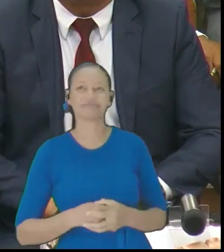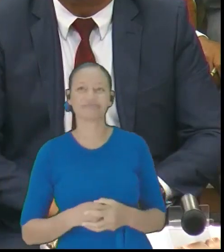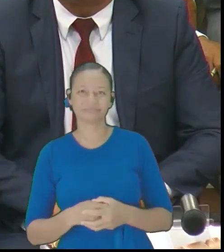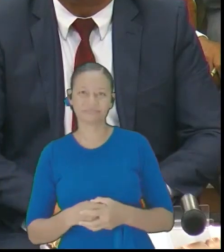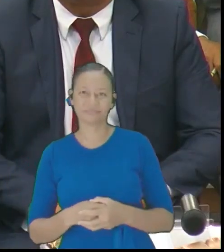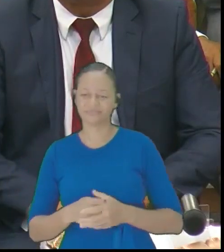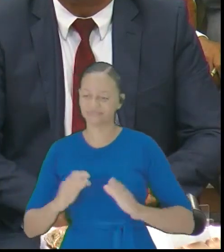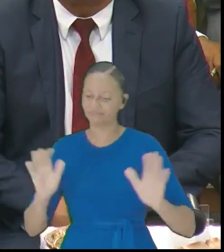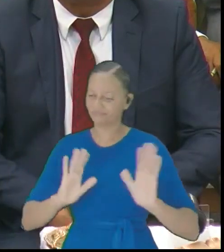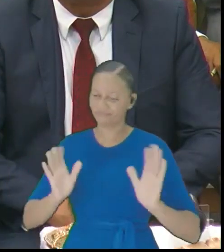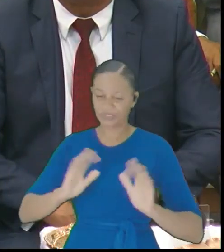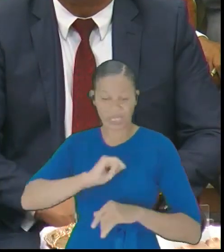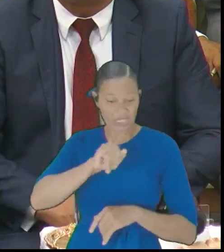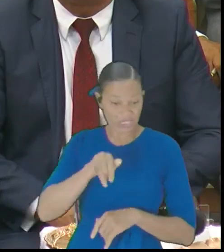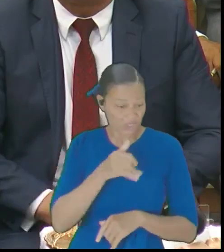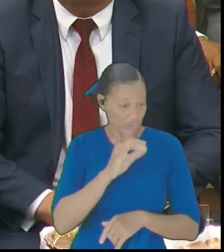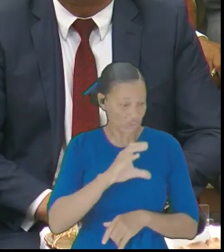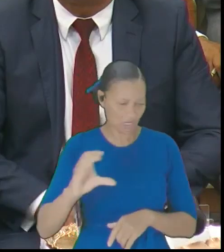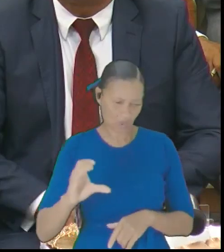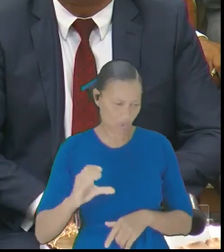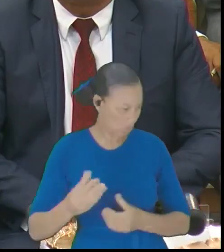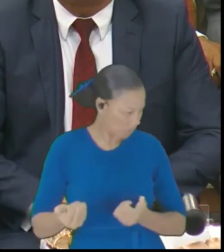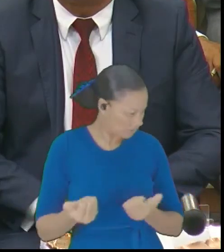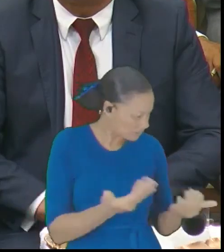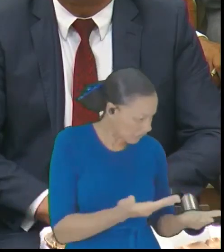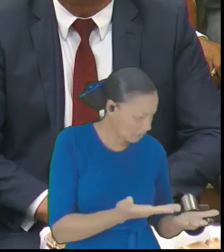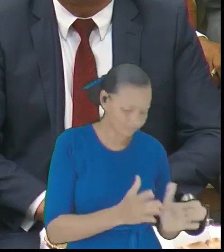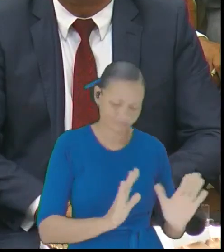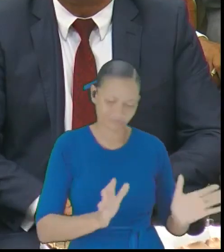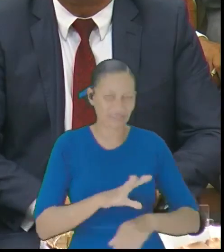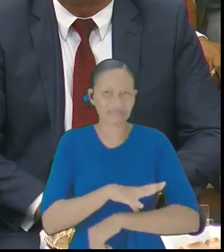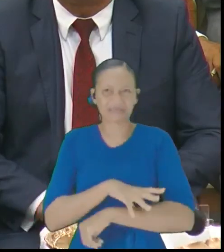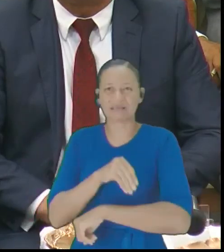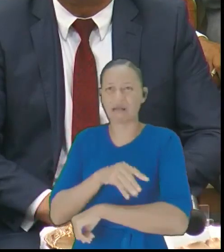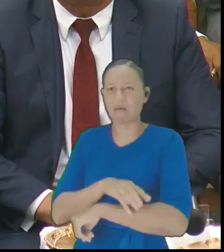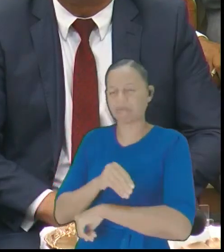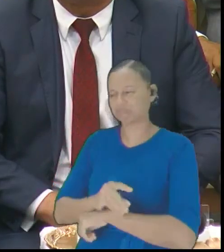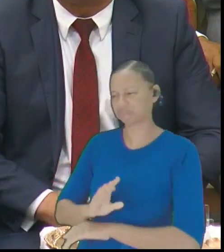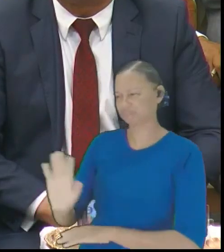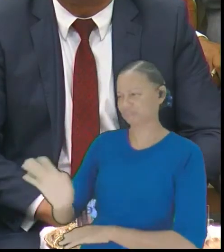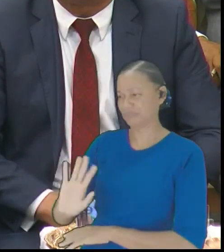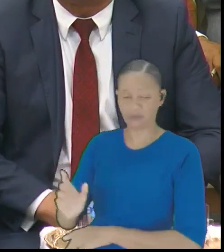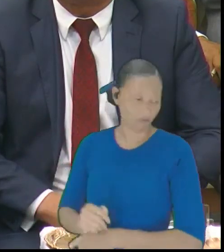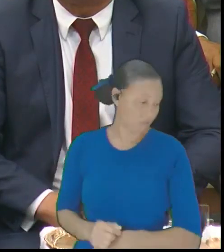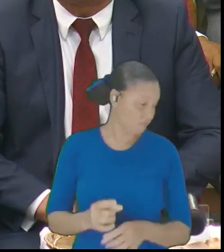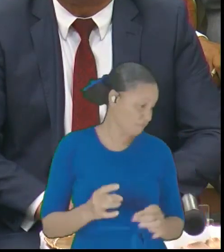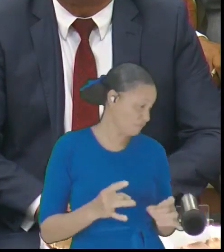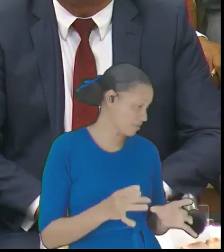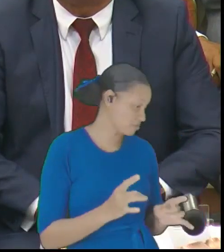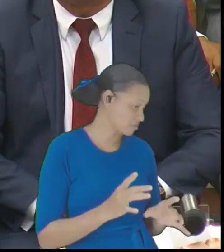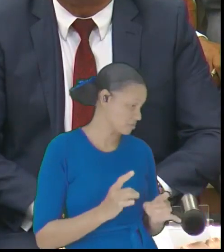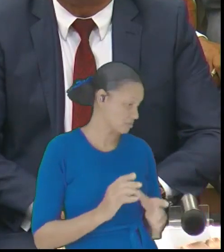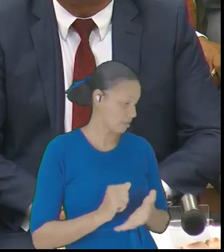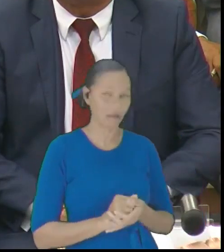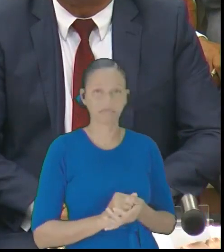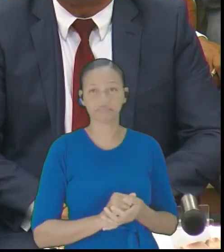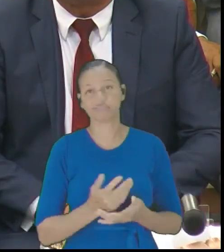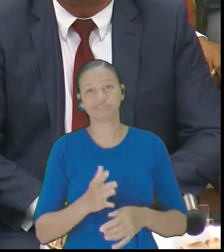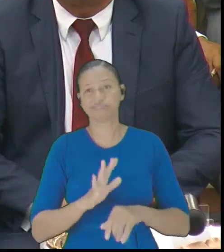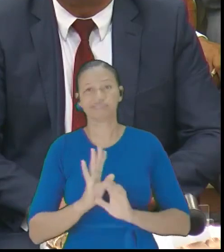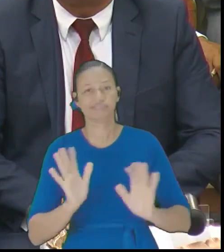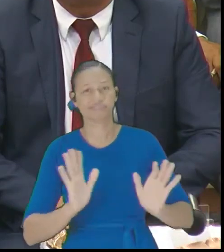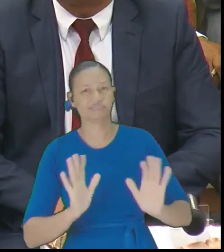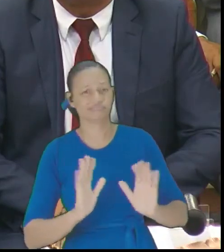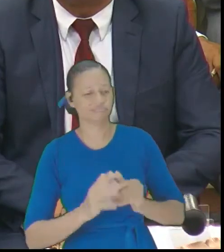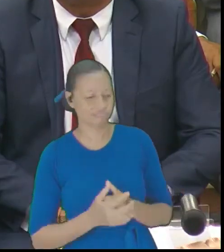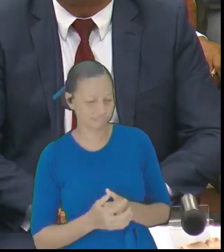Jacó disse: não dou nada, meu negócio é vender. Tu quiser comprar, tem nada para dar. Isso aqui